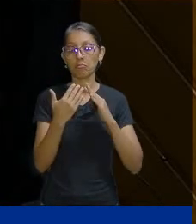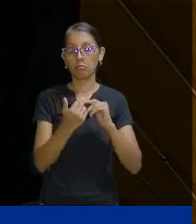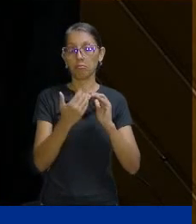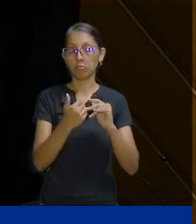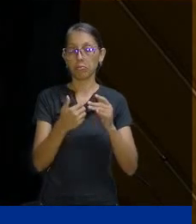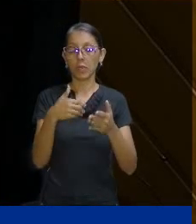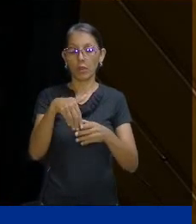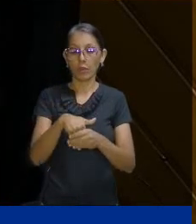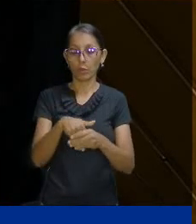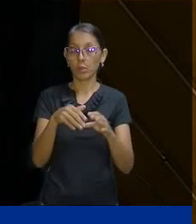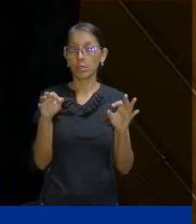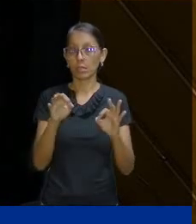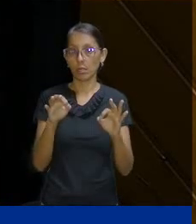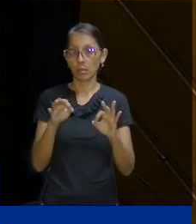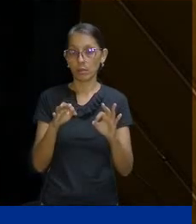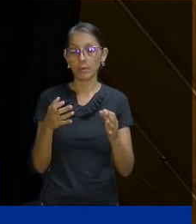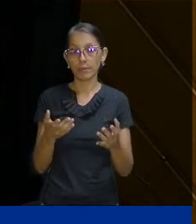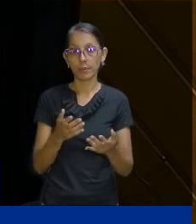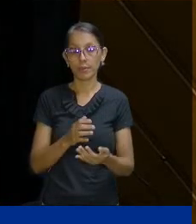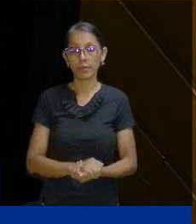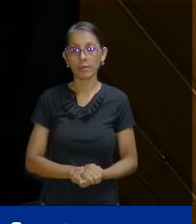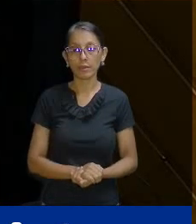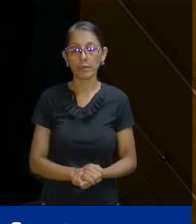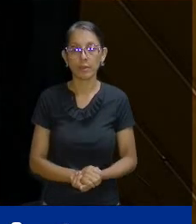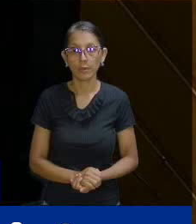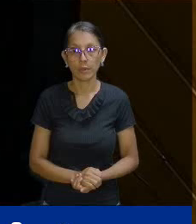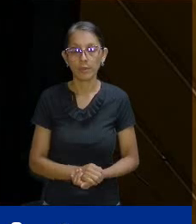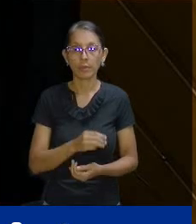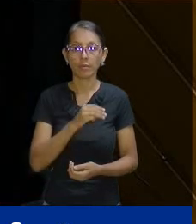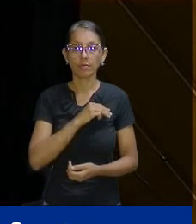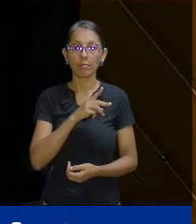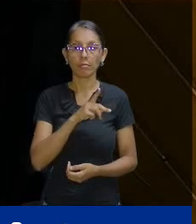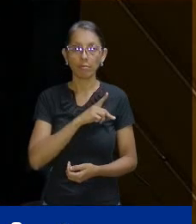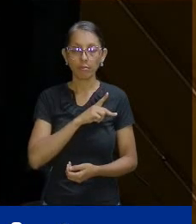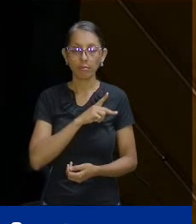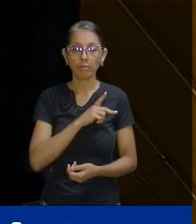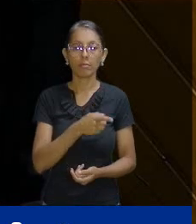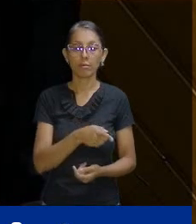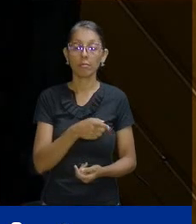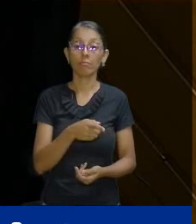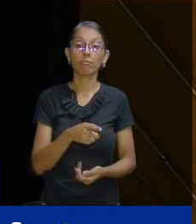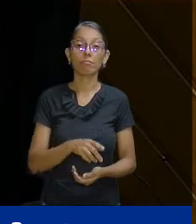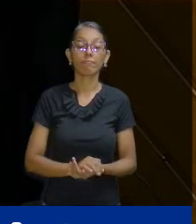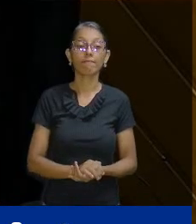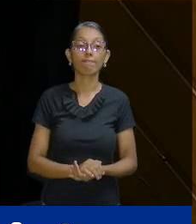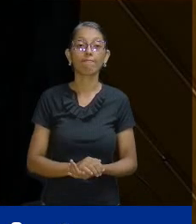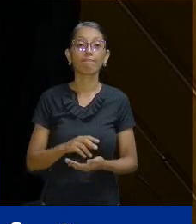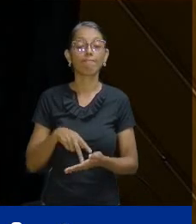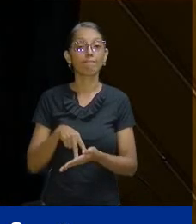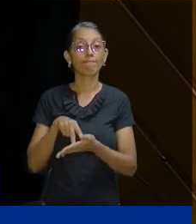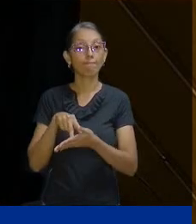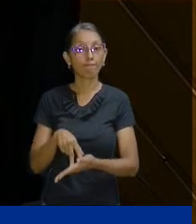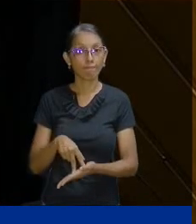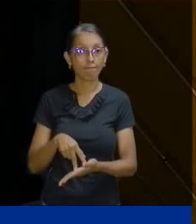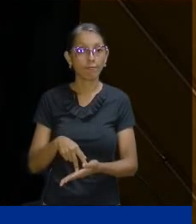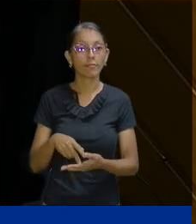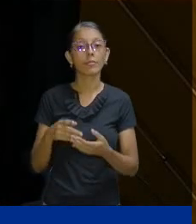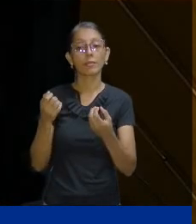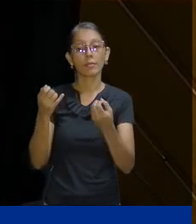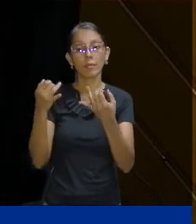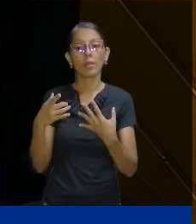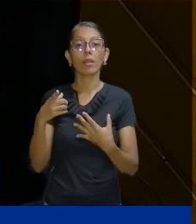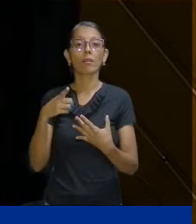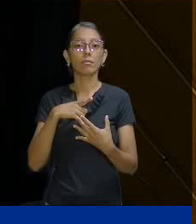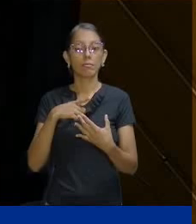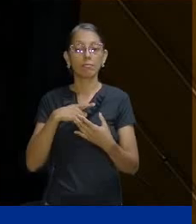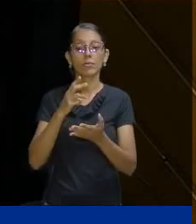alega a falta de provas de sua ciência ou anuência, enquanto o Ministério Público sustenta nexo causal baseado em vínculo político e